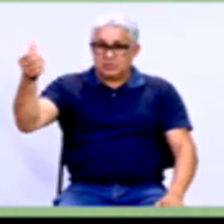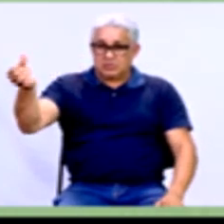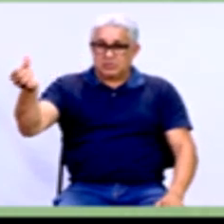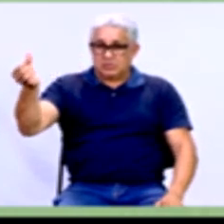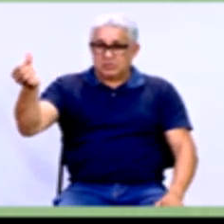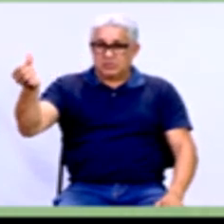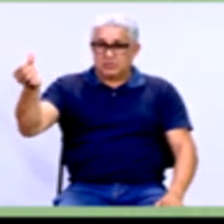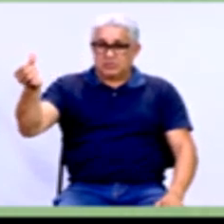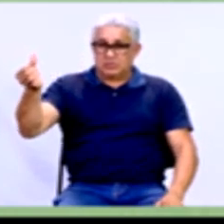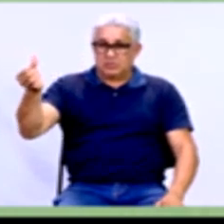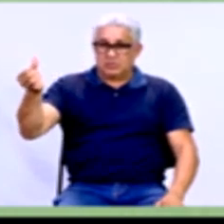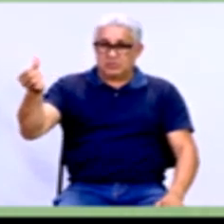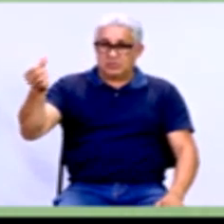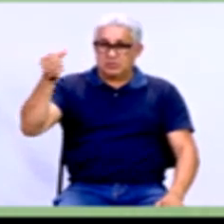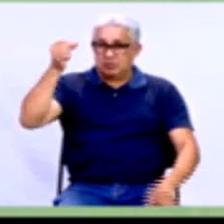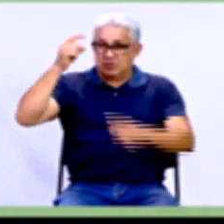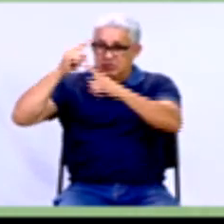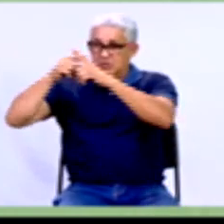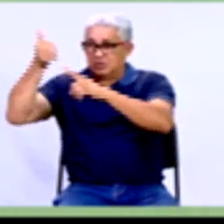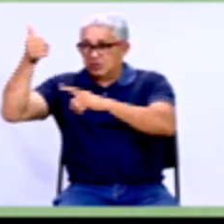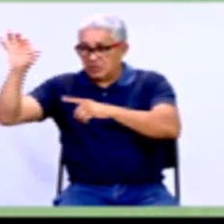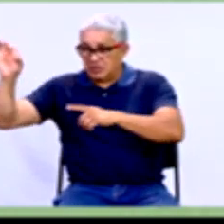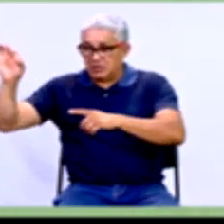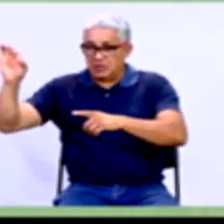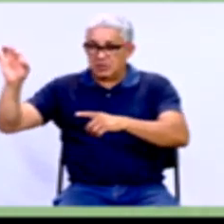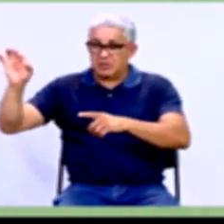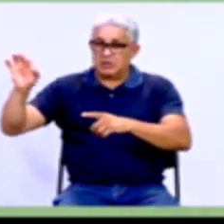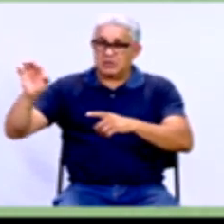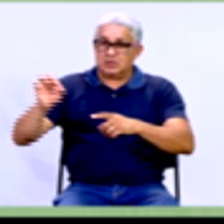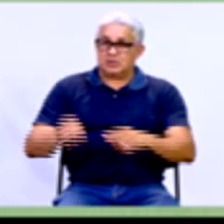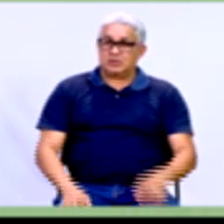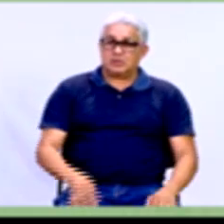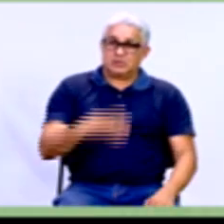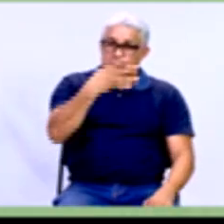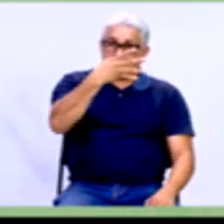0,416, que quando a gente faz vezes 100, vai dar